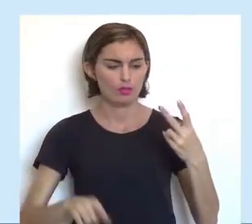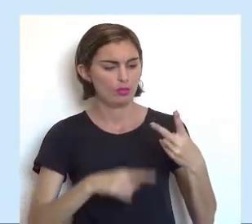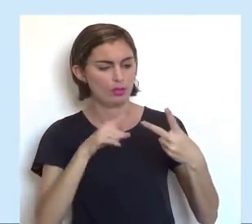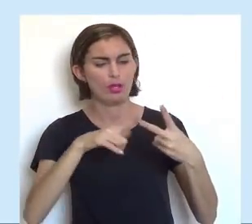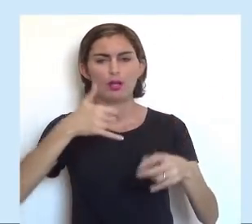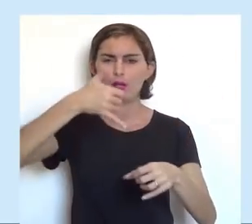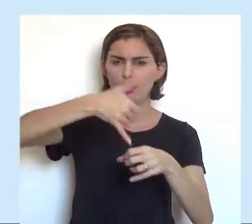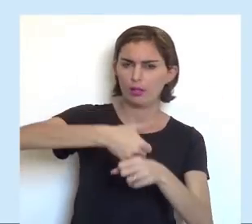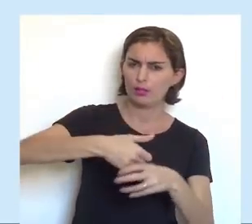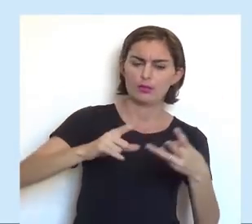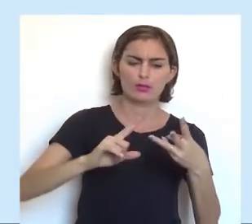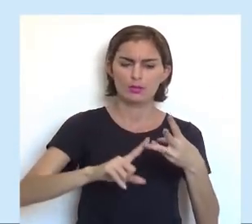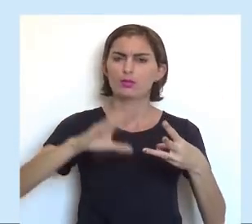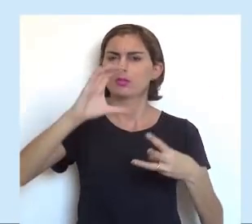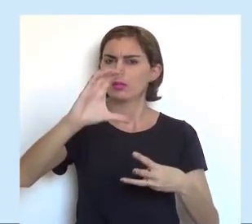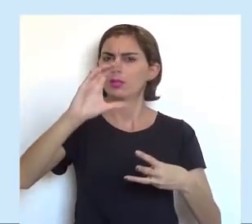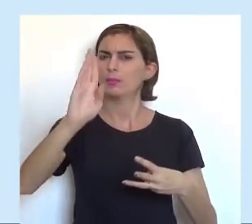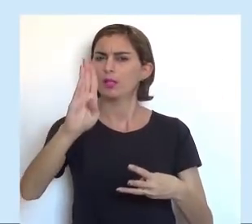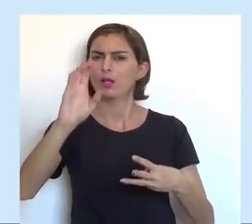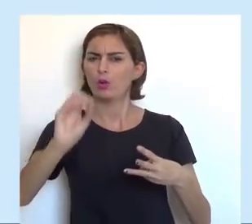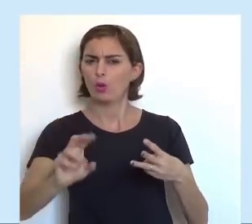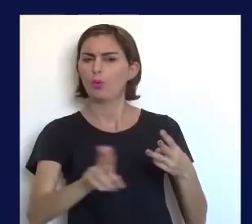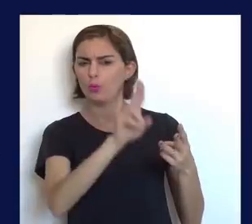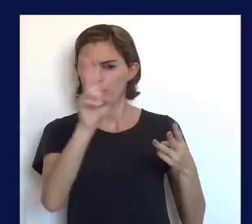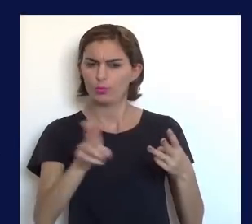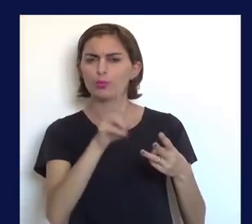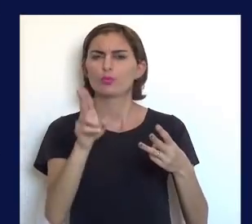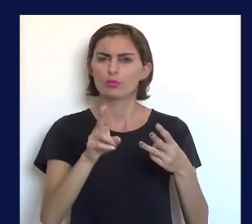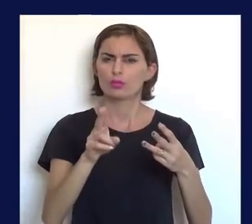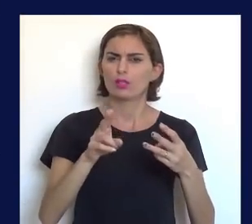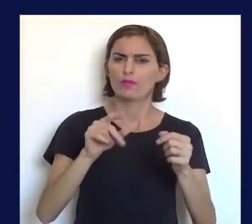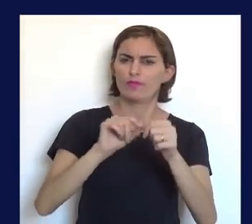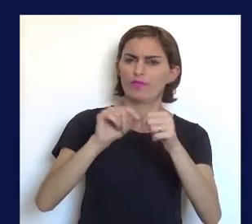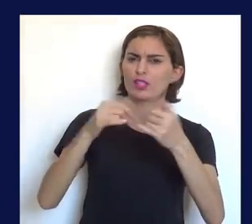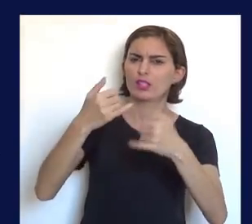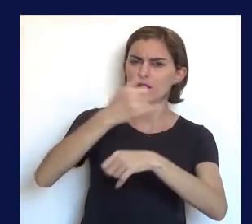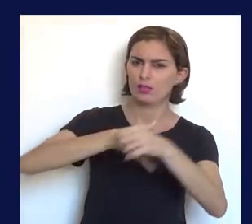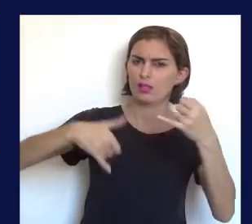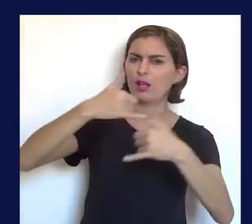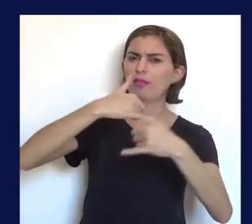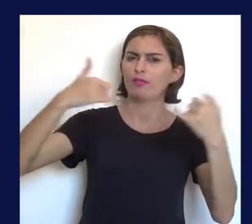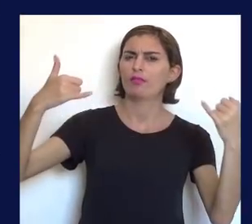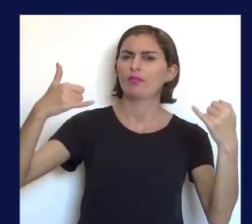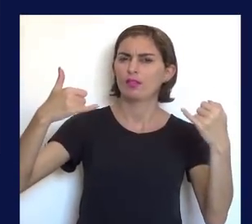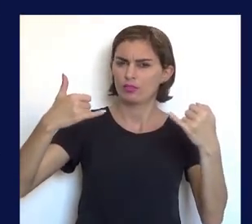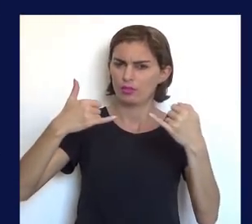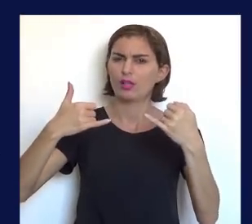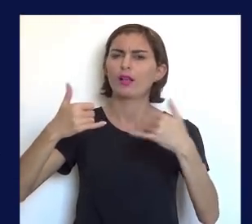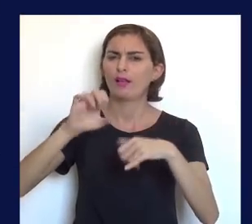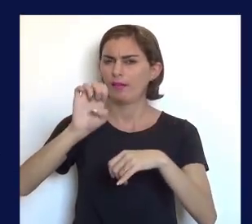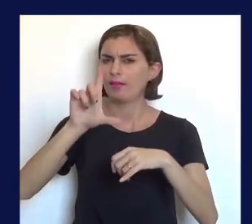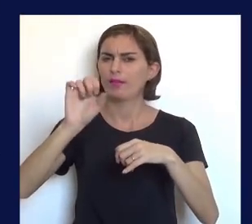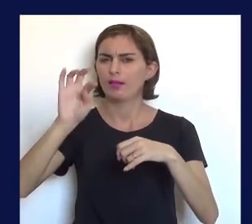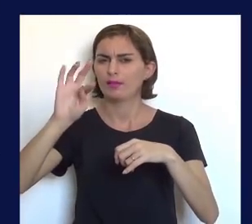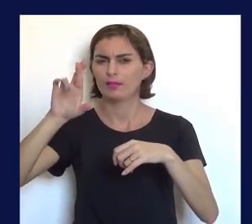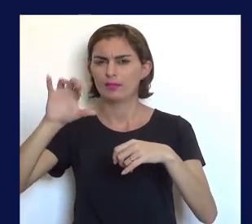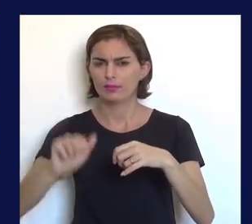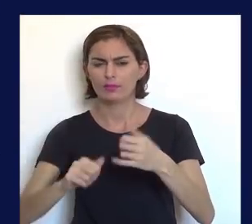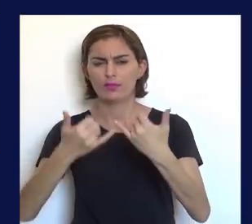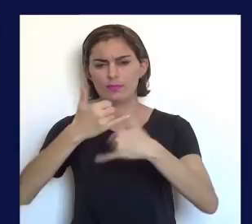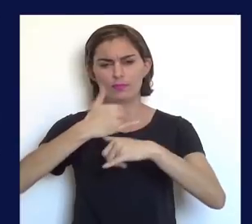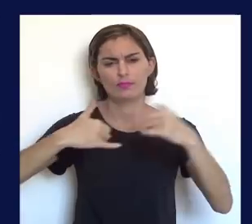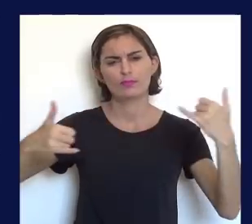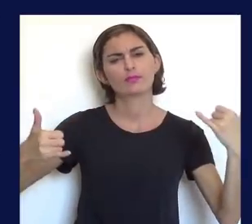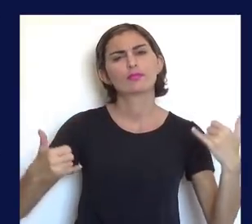energia, gasolina e CBO, que é utilizada numa termoestacionária para formar o quê? Energia elétrica.